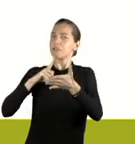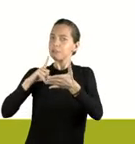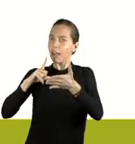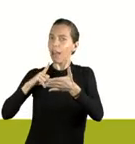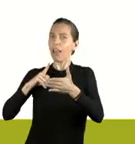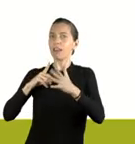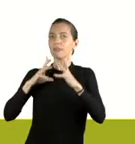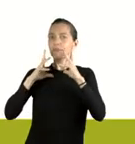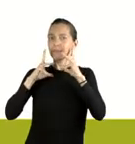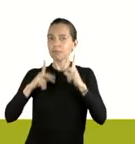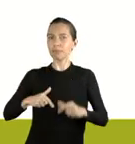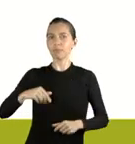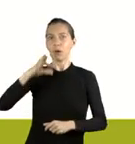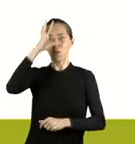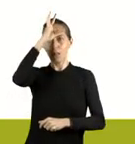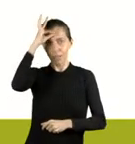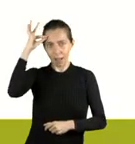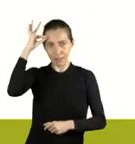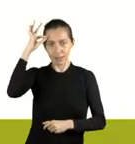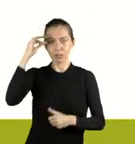eu tenho que insistir nisso, né?